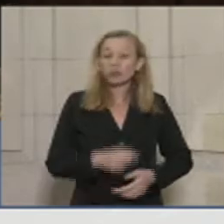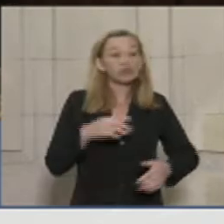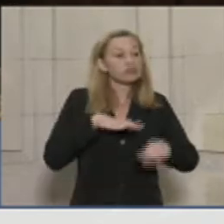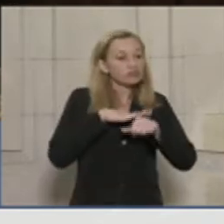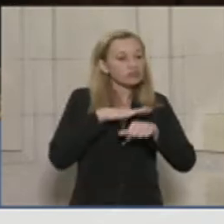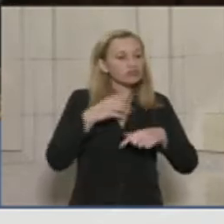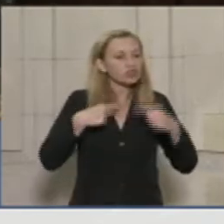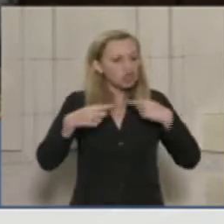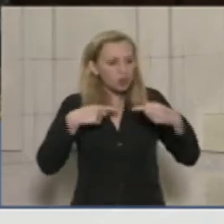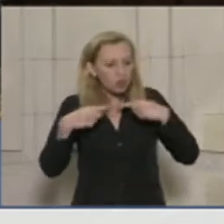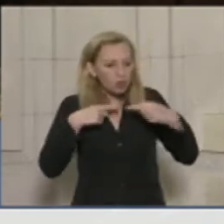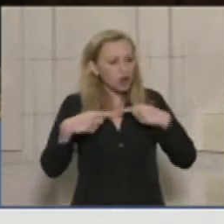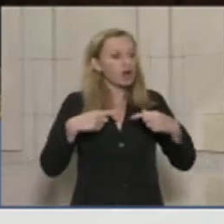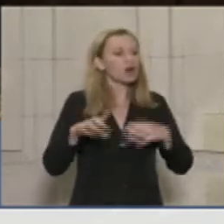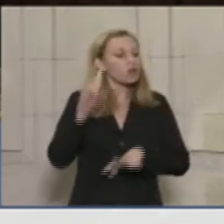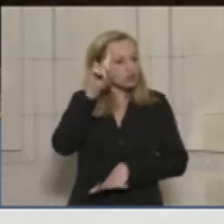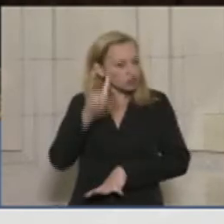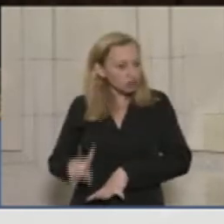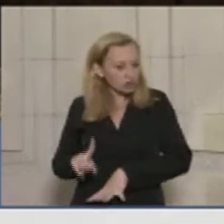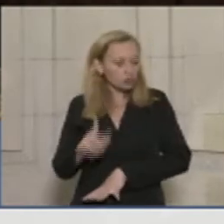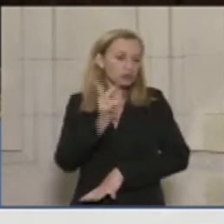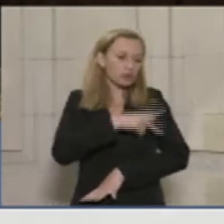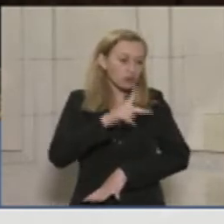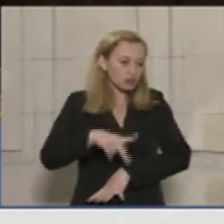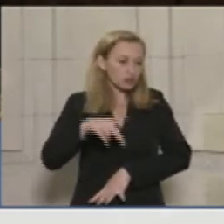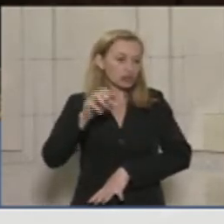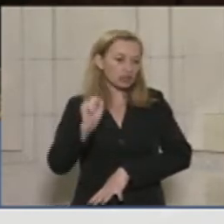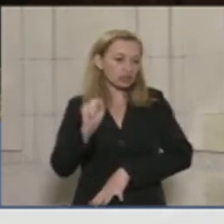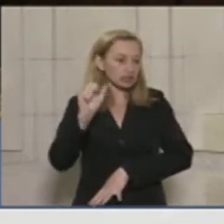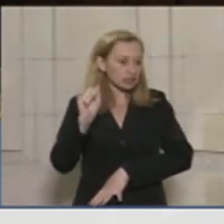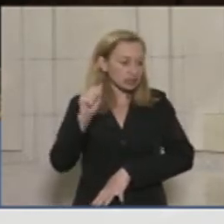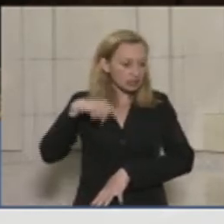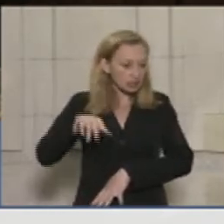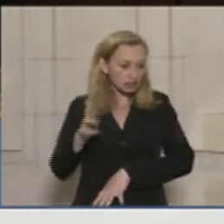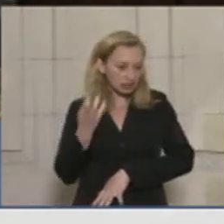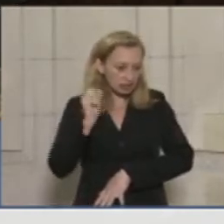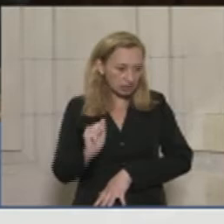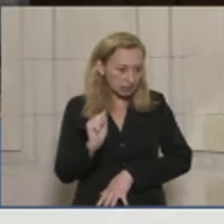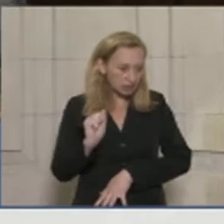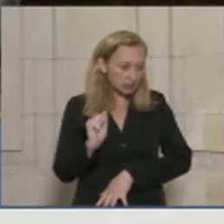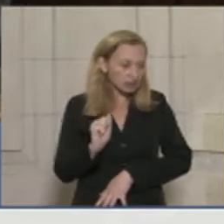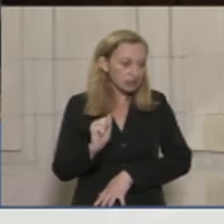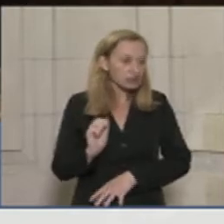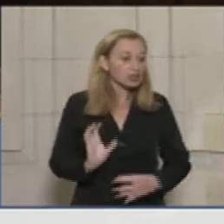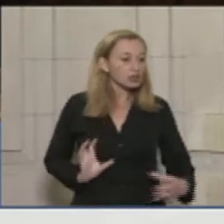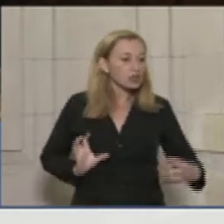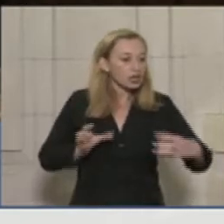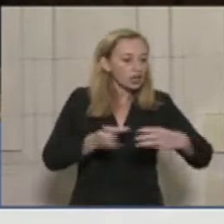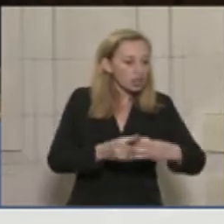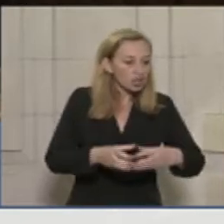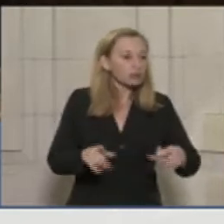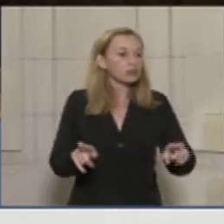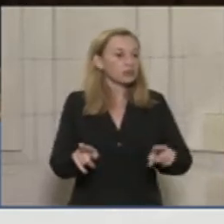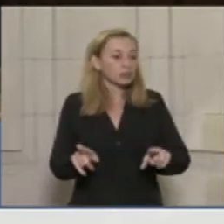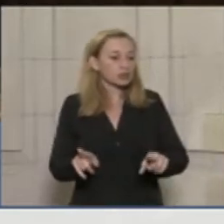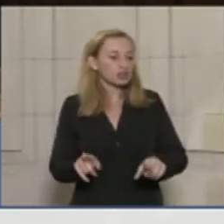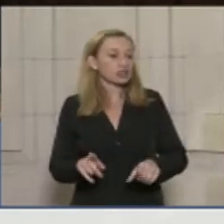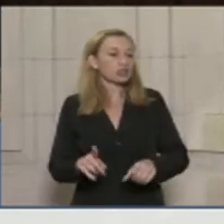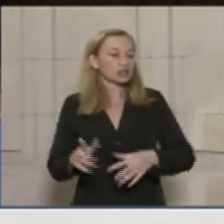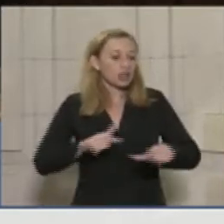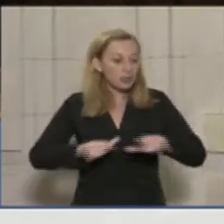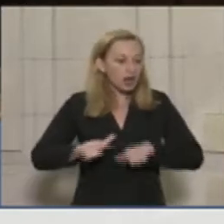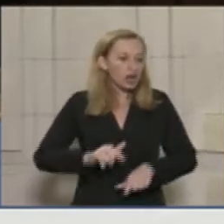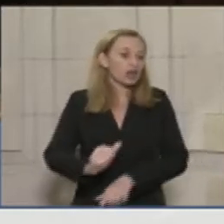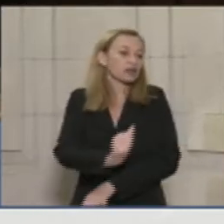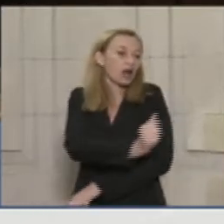dialogar com a diretora, a professora Sandra Santos, a equipe do ISERJ, representantes estudantis, representantes dos